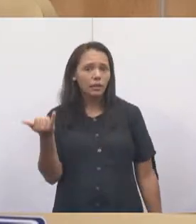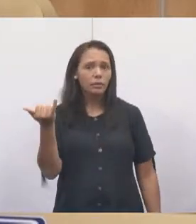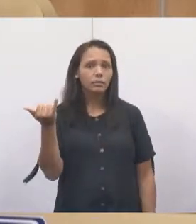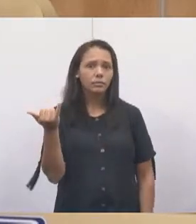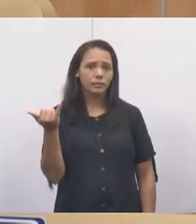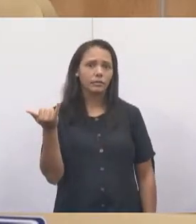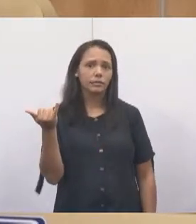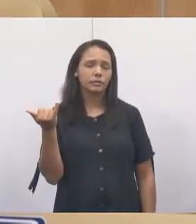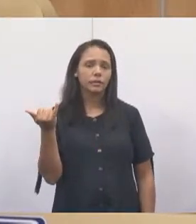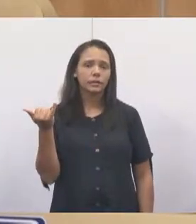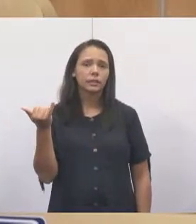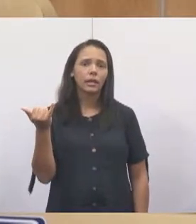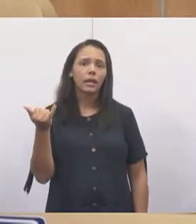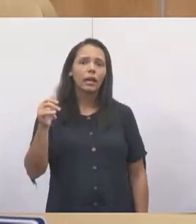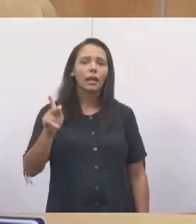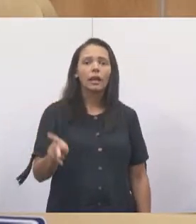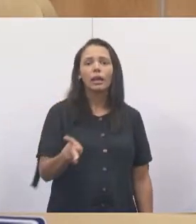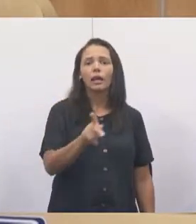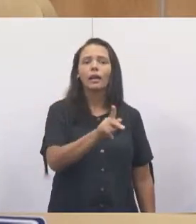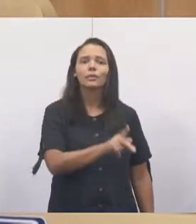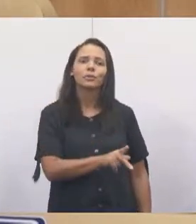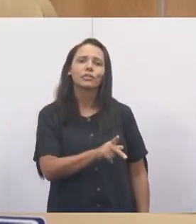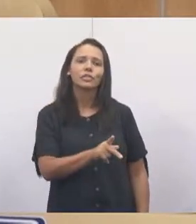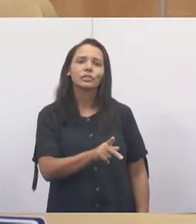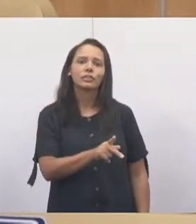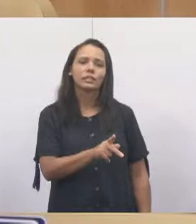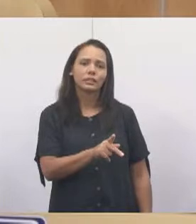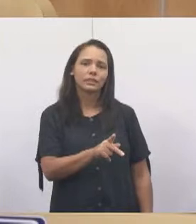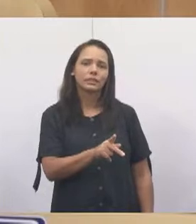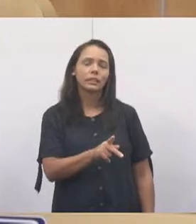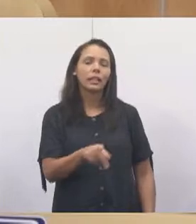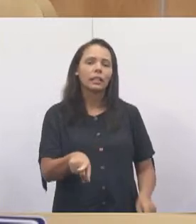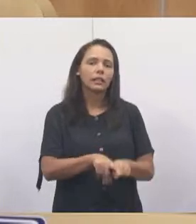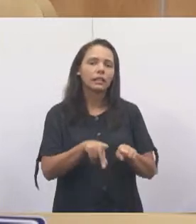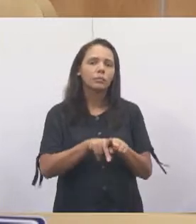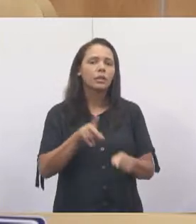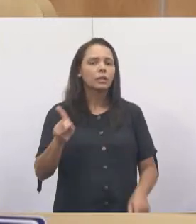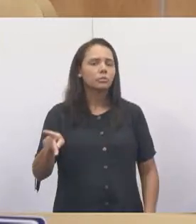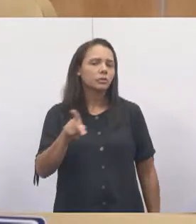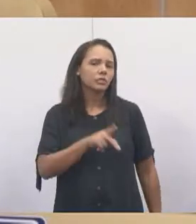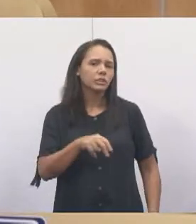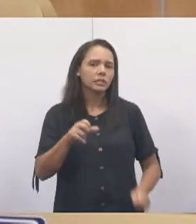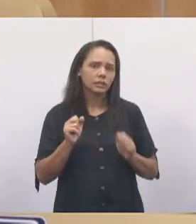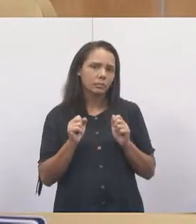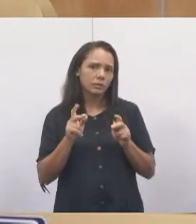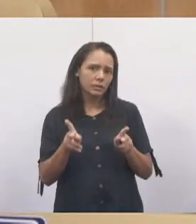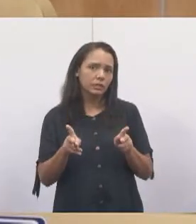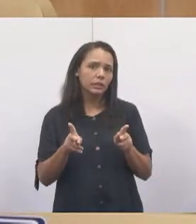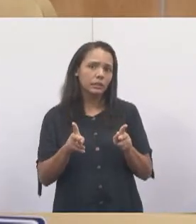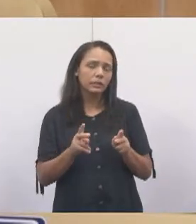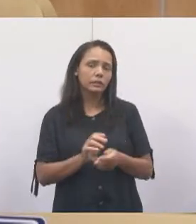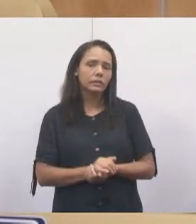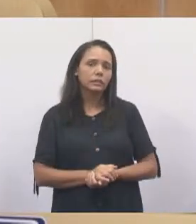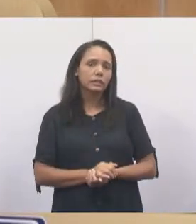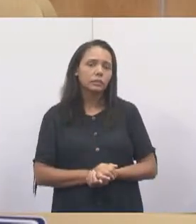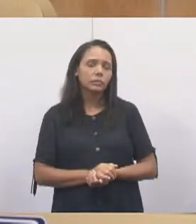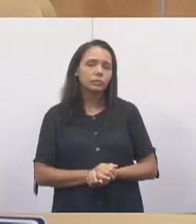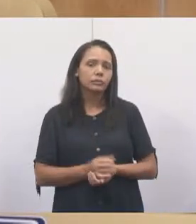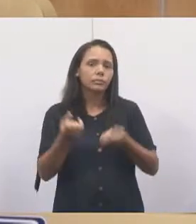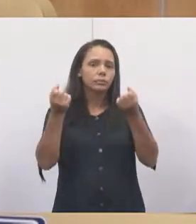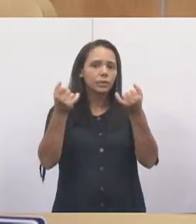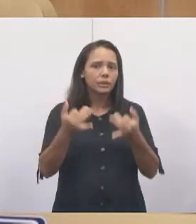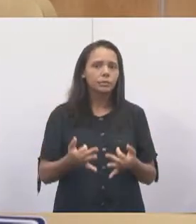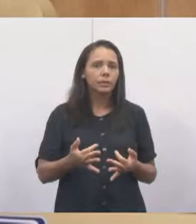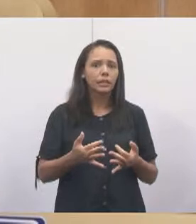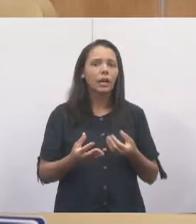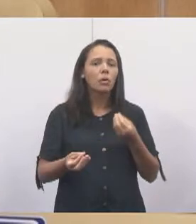aproveitar as professoras e ex-professoras aqui da nossa rede municipal para falar de